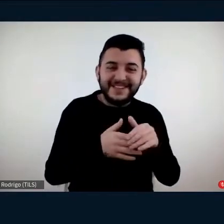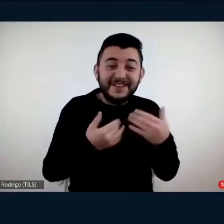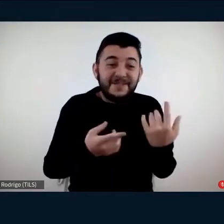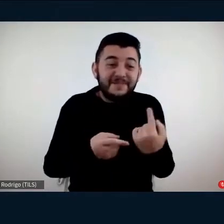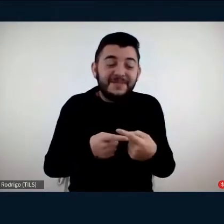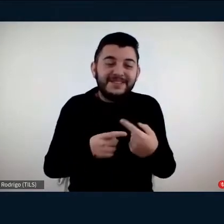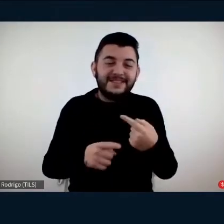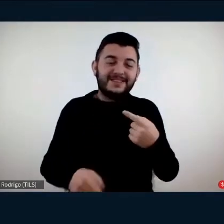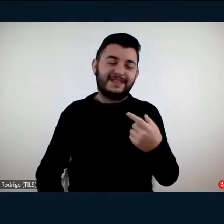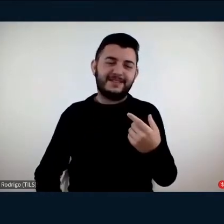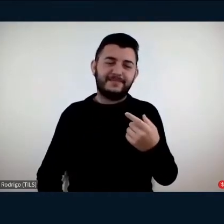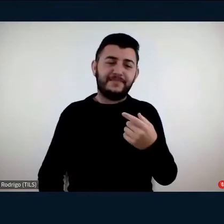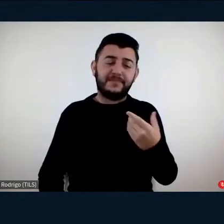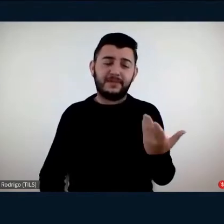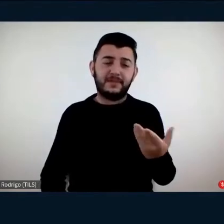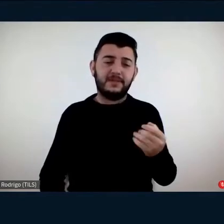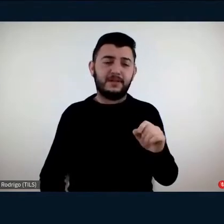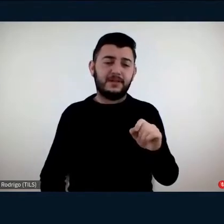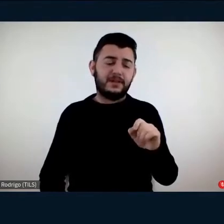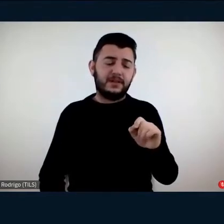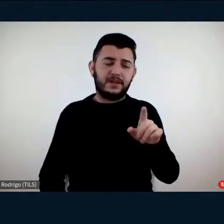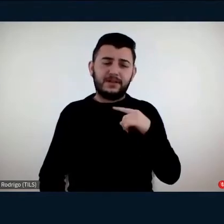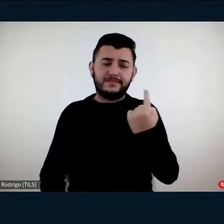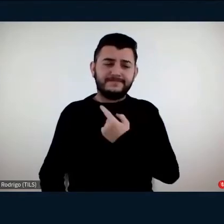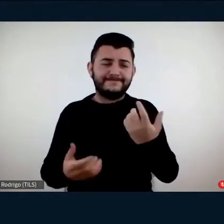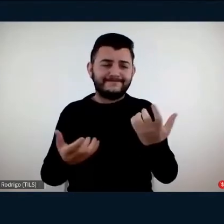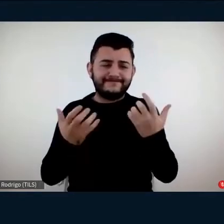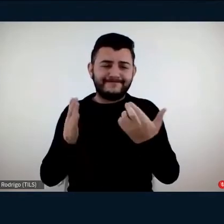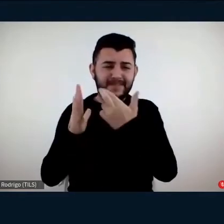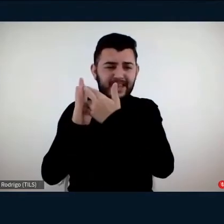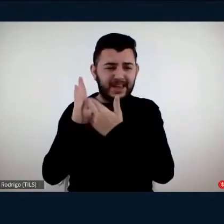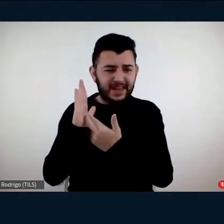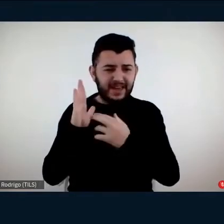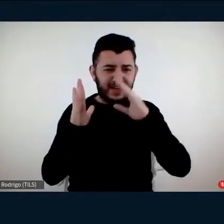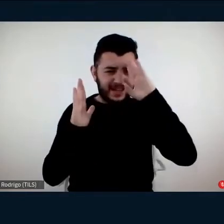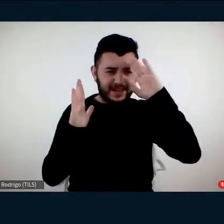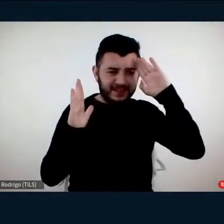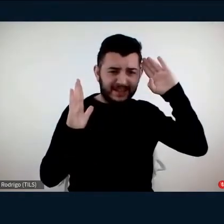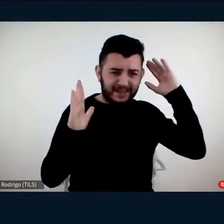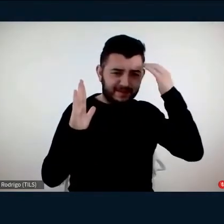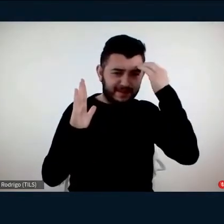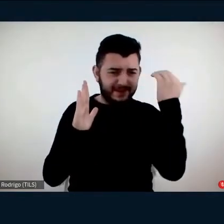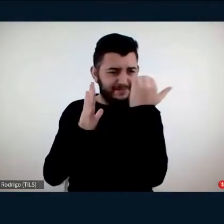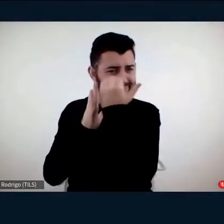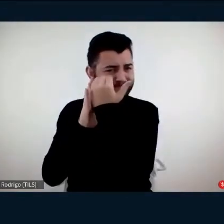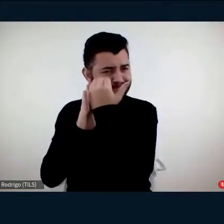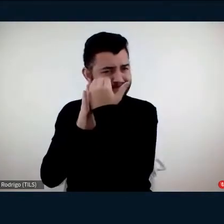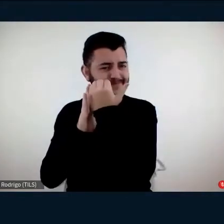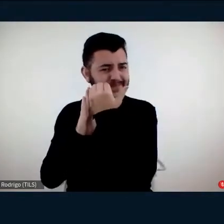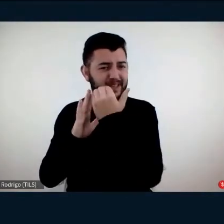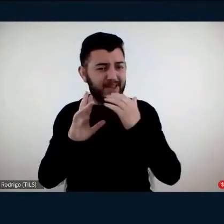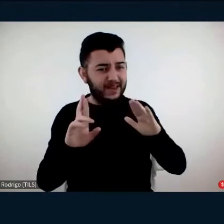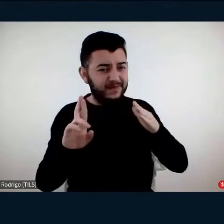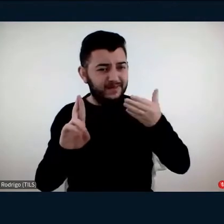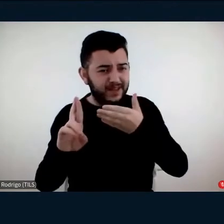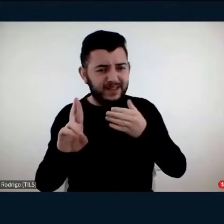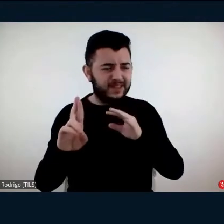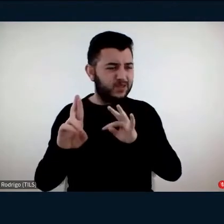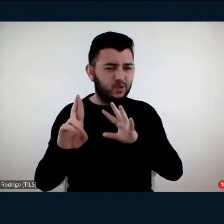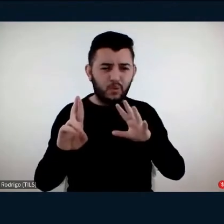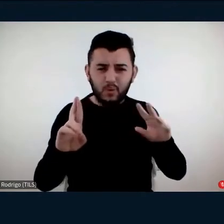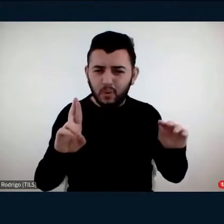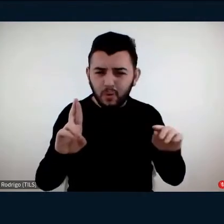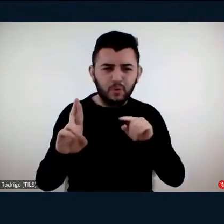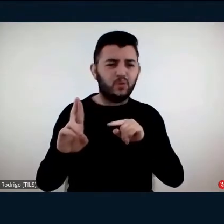dessa delimitação de seguir esse rigor acadêmico, de referenciar tudo que a gente coloca, de tentar trazer